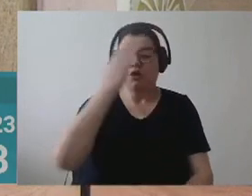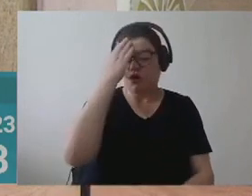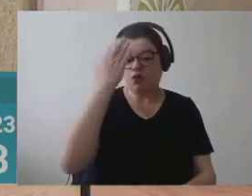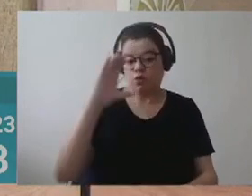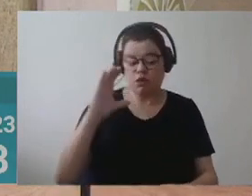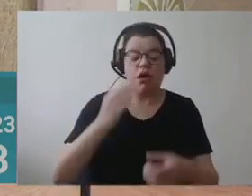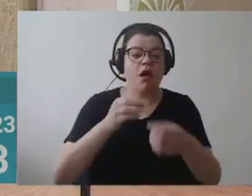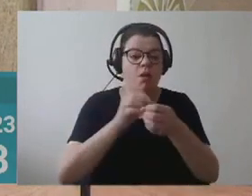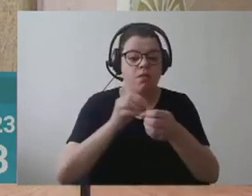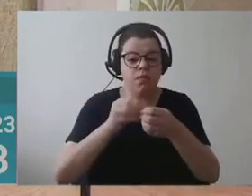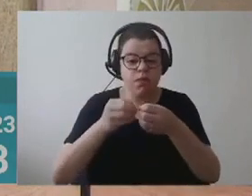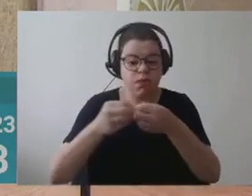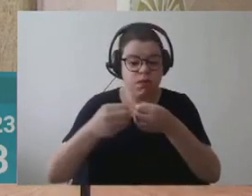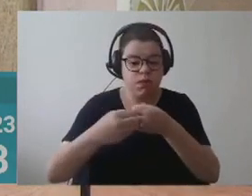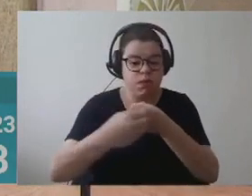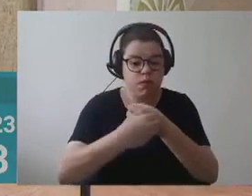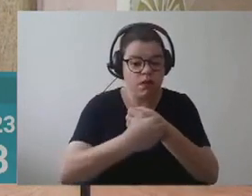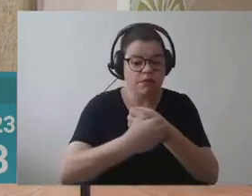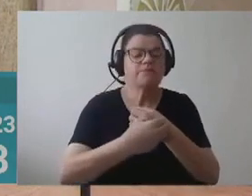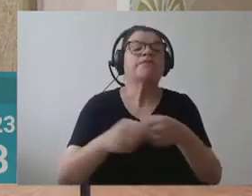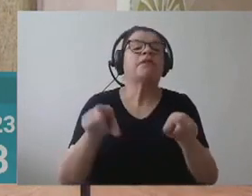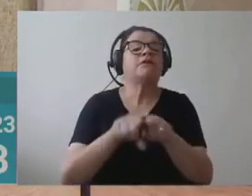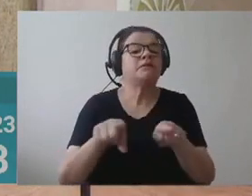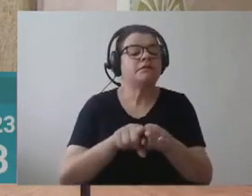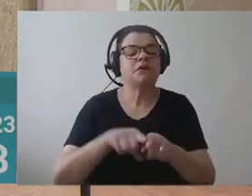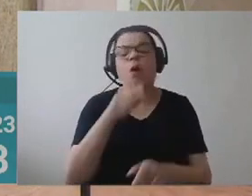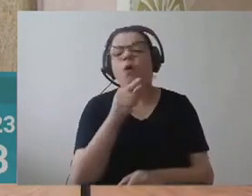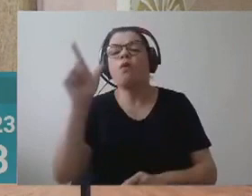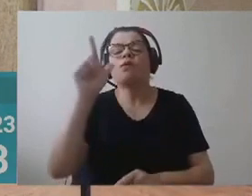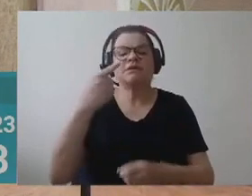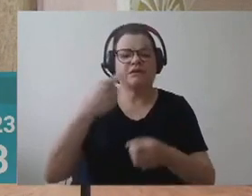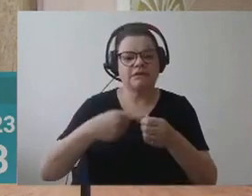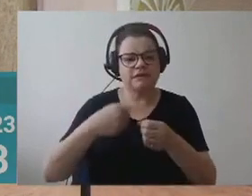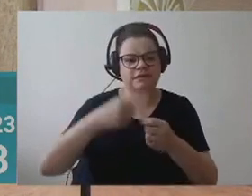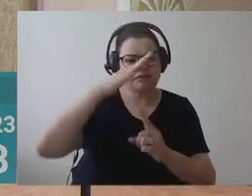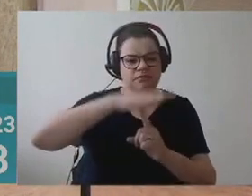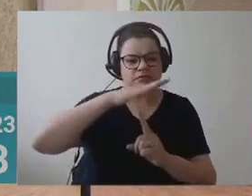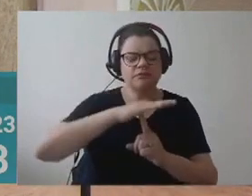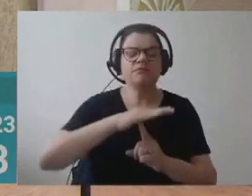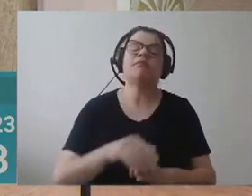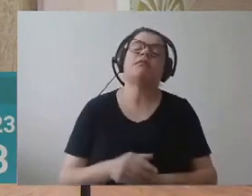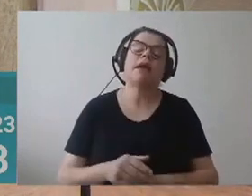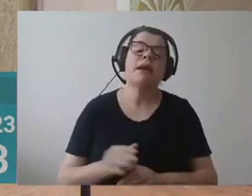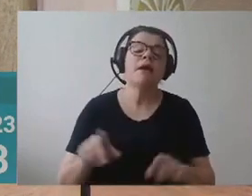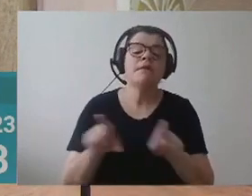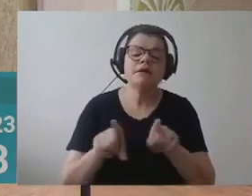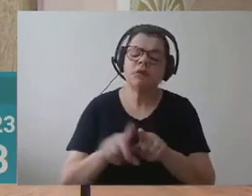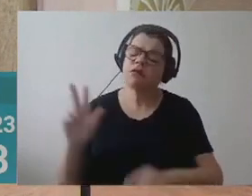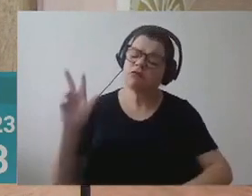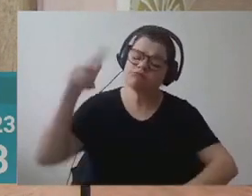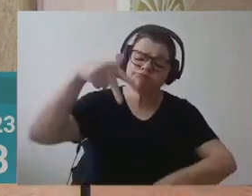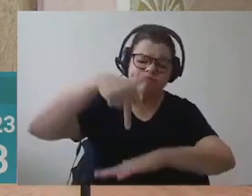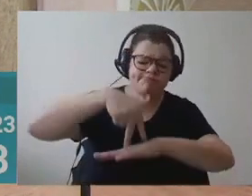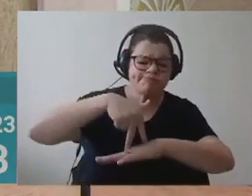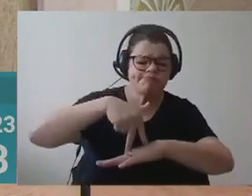região metropolitana, como nas outras cidades do Paraná. Mas também vem a esta casa hoje falar sobre uma questão. A